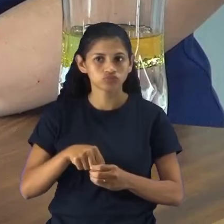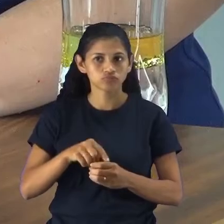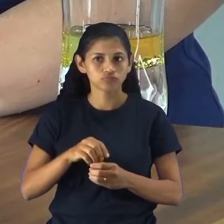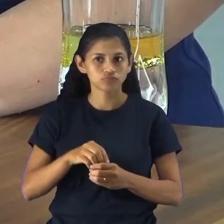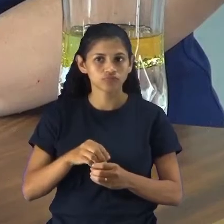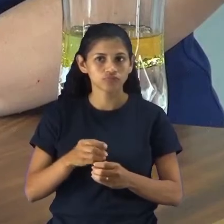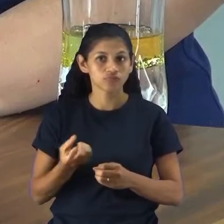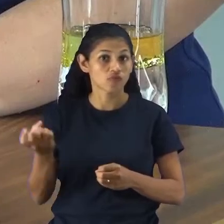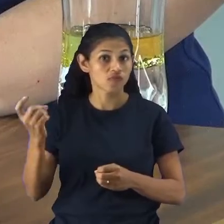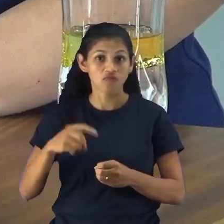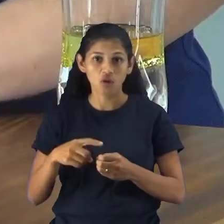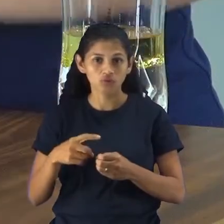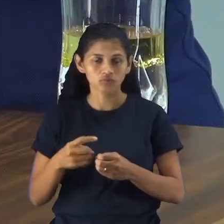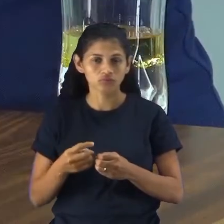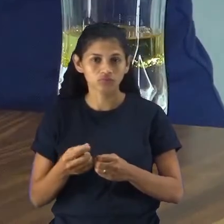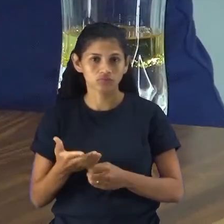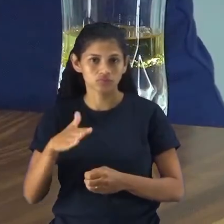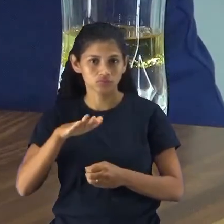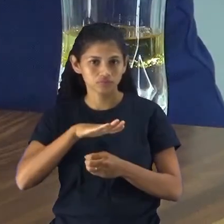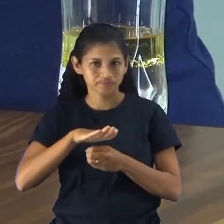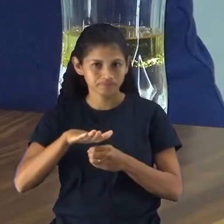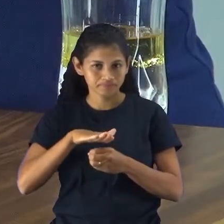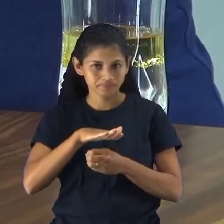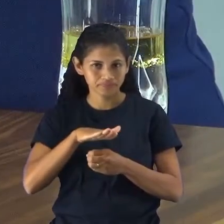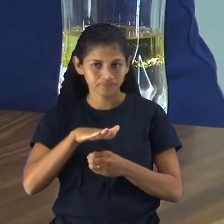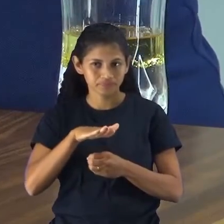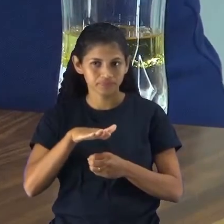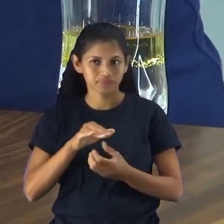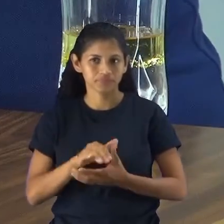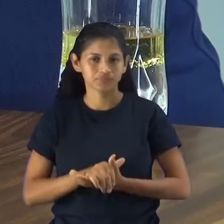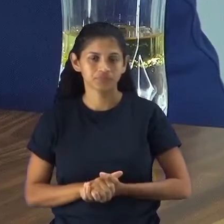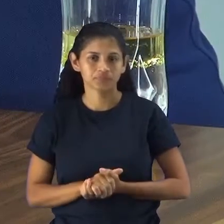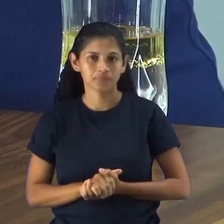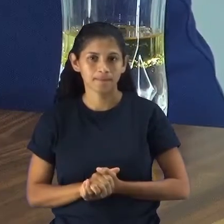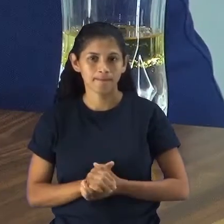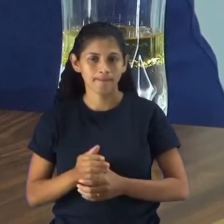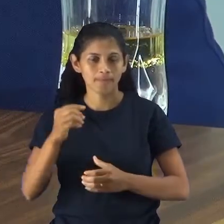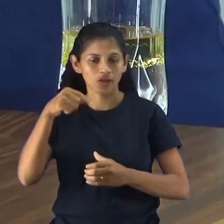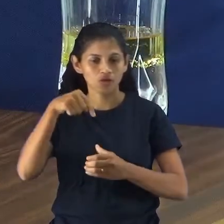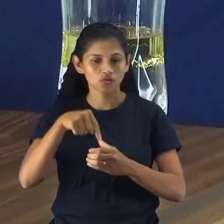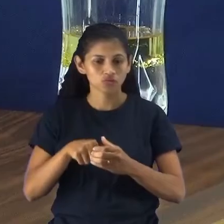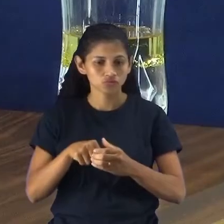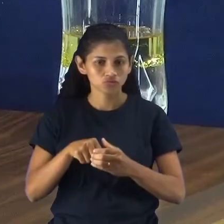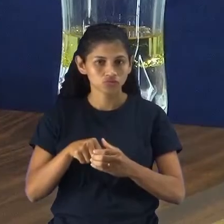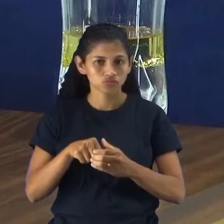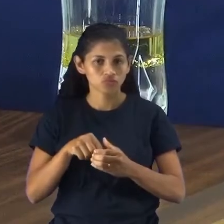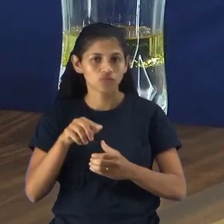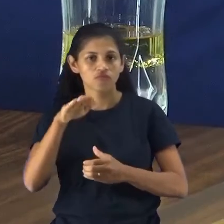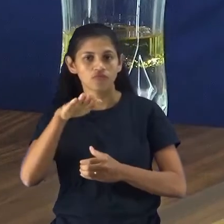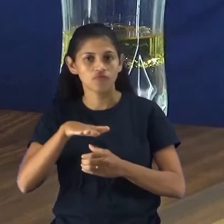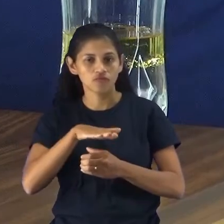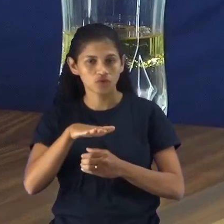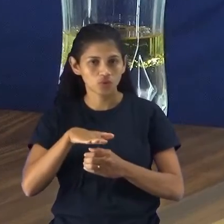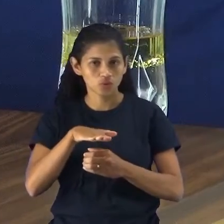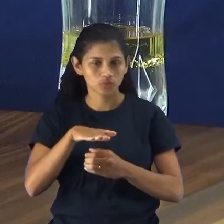Olha só, voltou novamente. Ele sempre vai